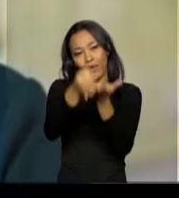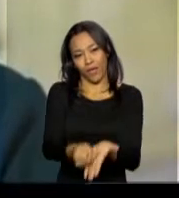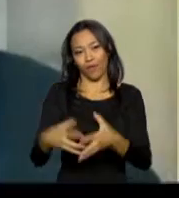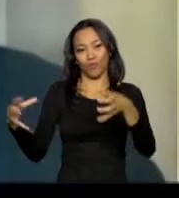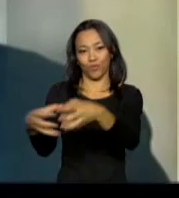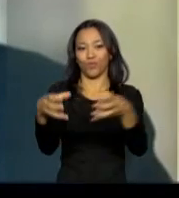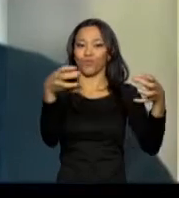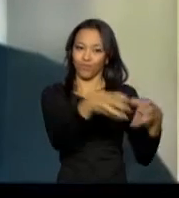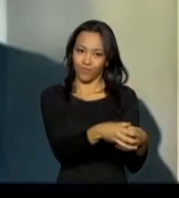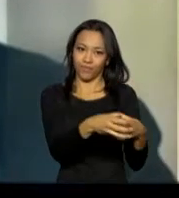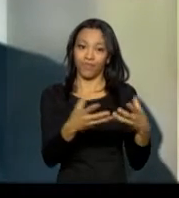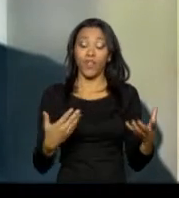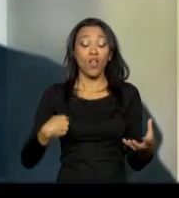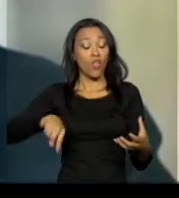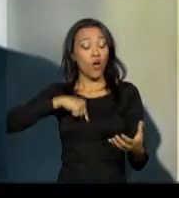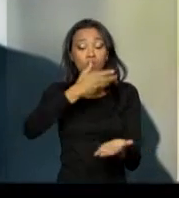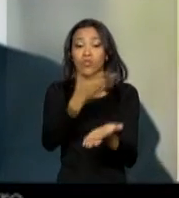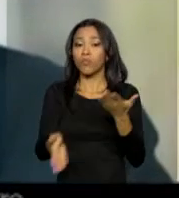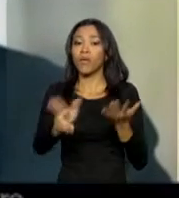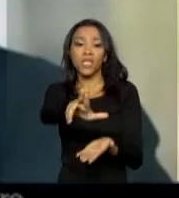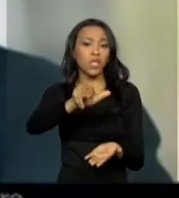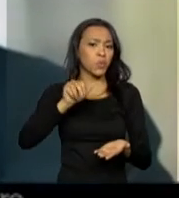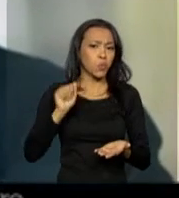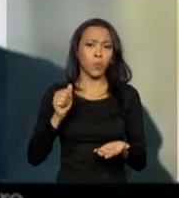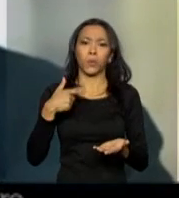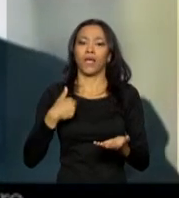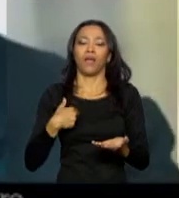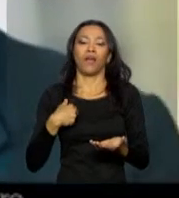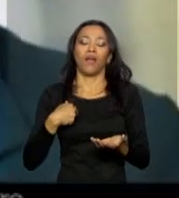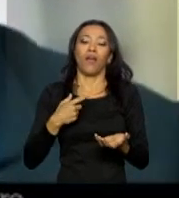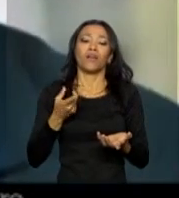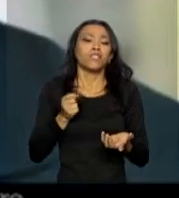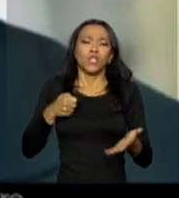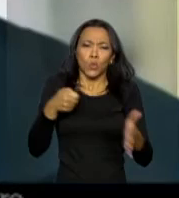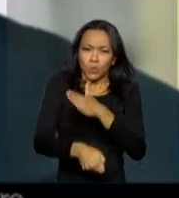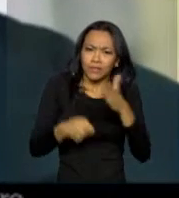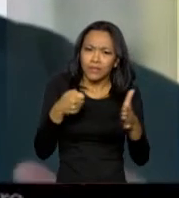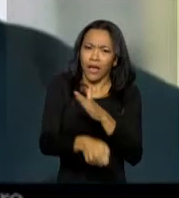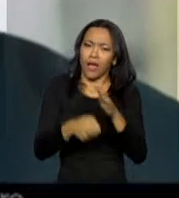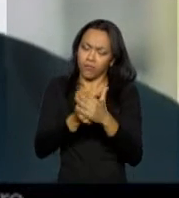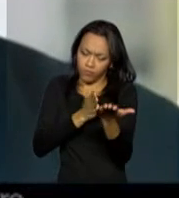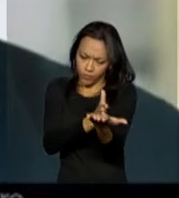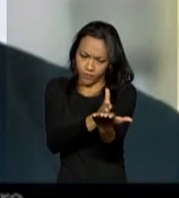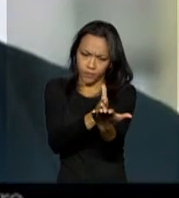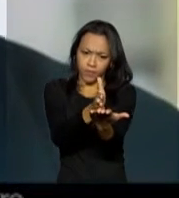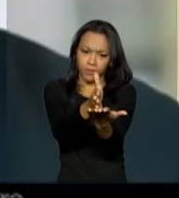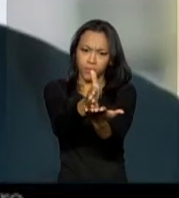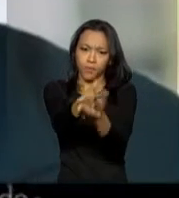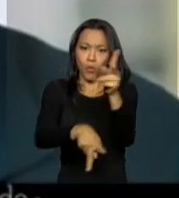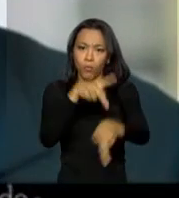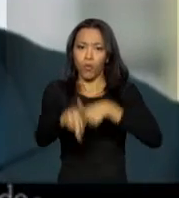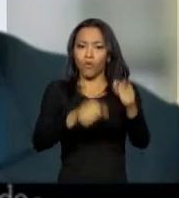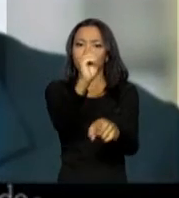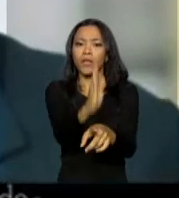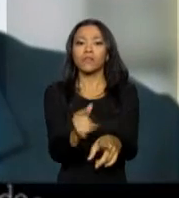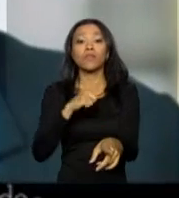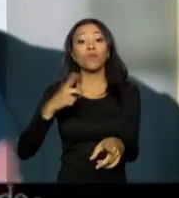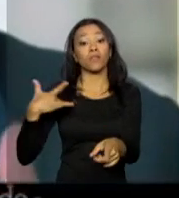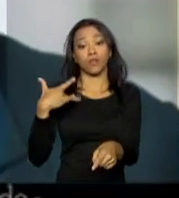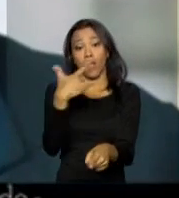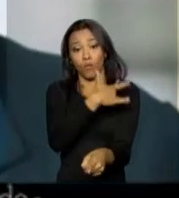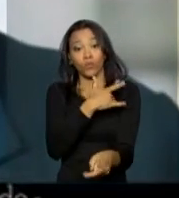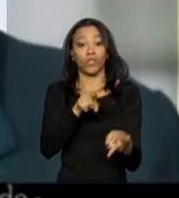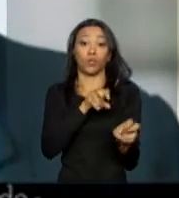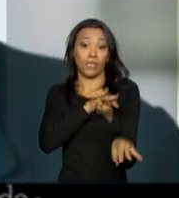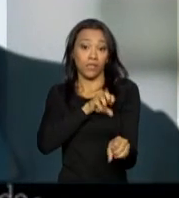minorias. Não perderemos jamais nossa disposição de lutar para que o povo brasileiro tenha uma saúde e